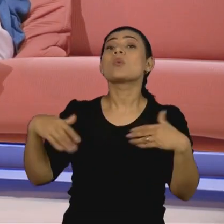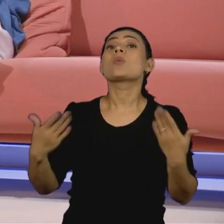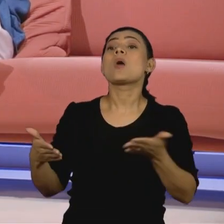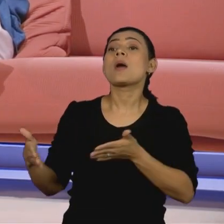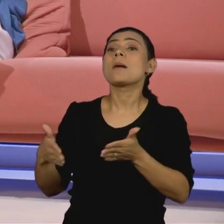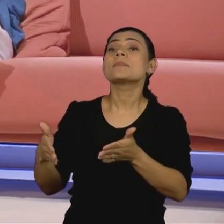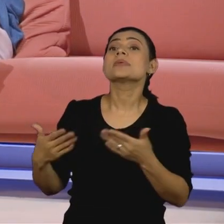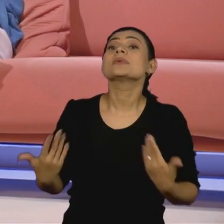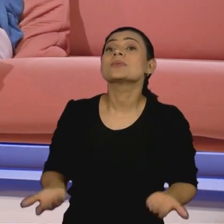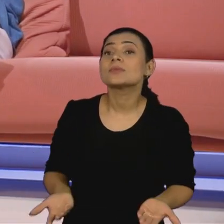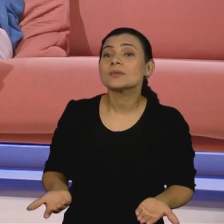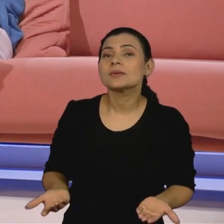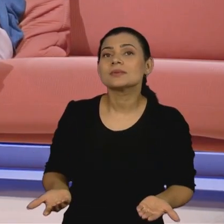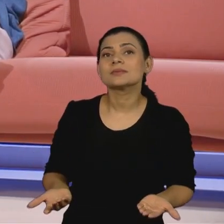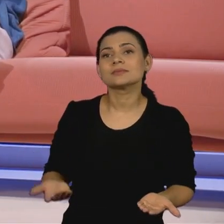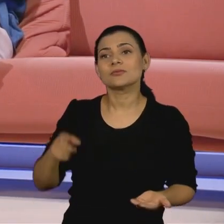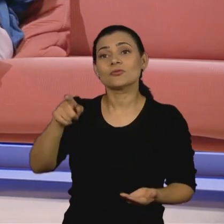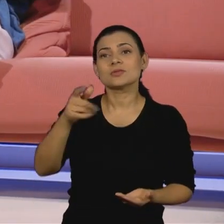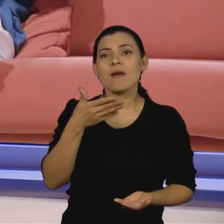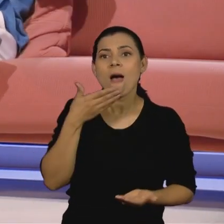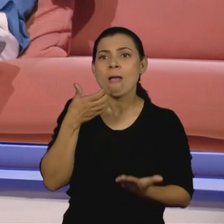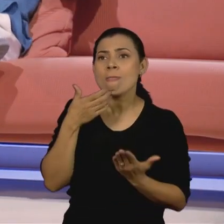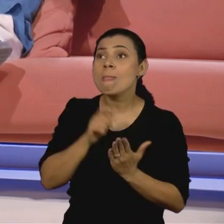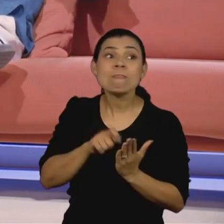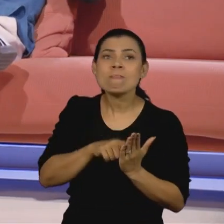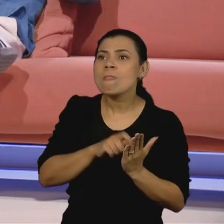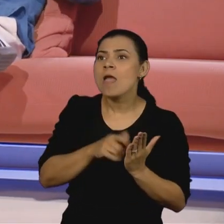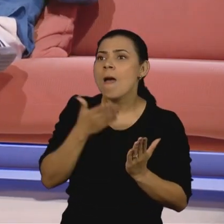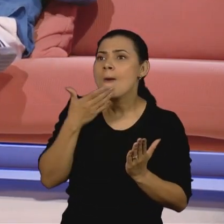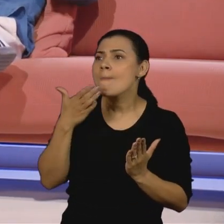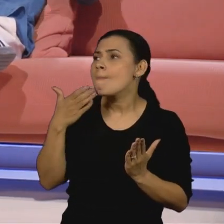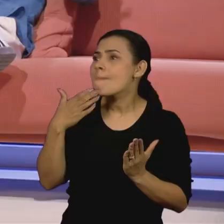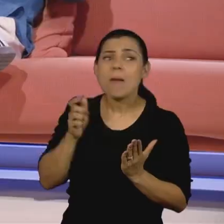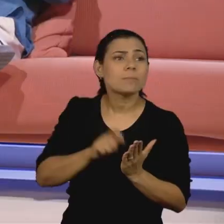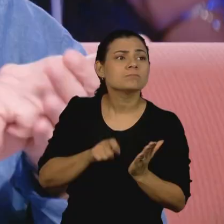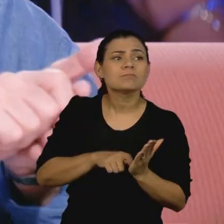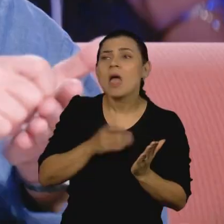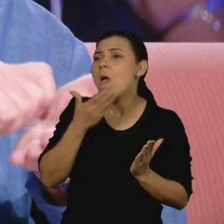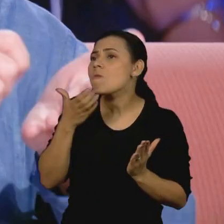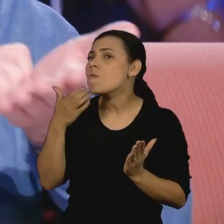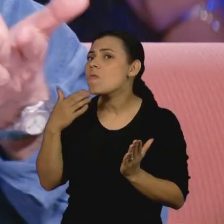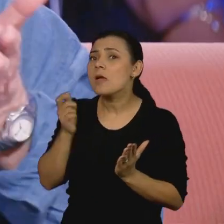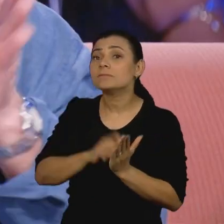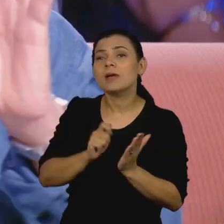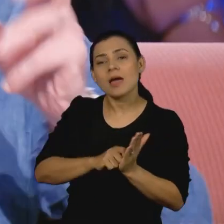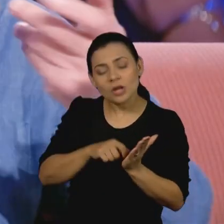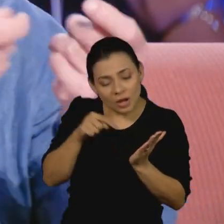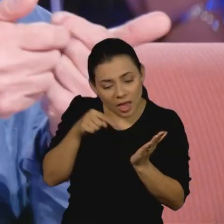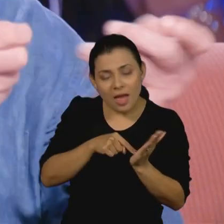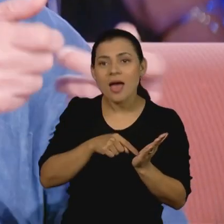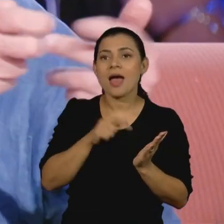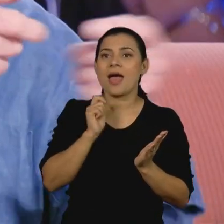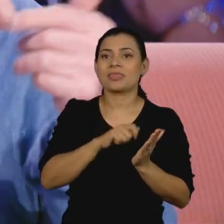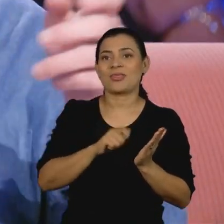caminho é o seguinte, toma nota. Anota tudo que você está vendo, o caderninho, anota